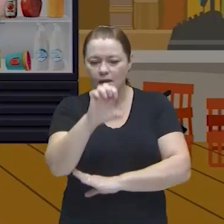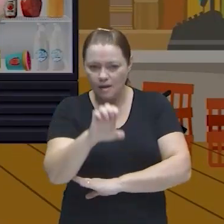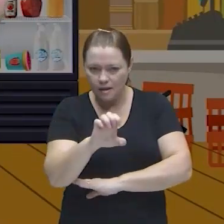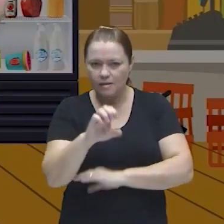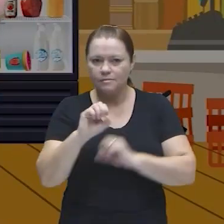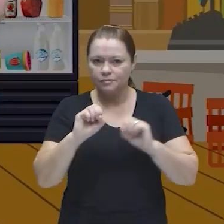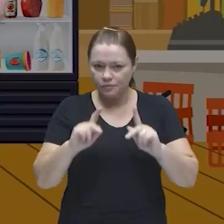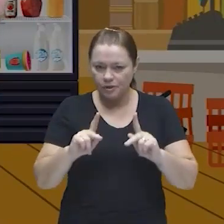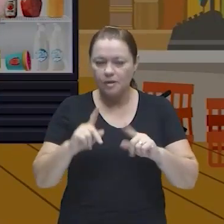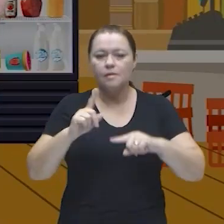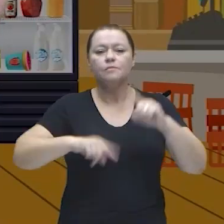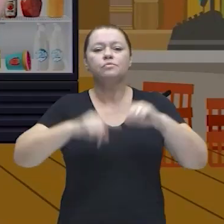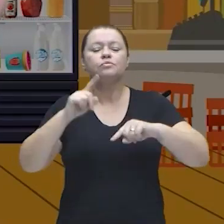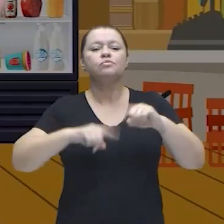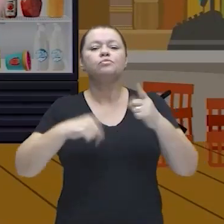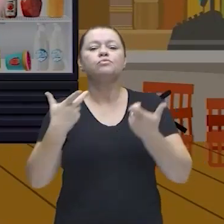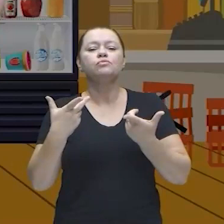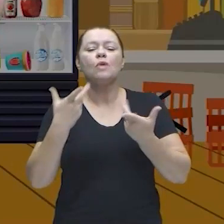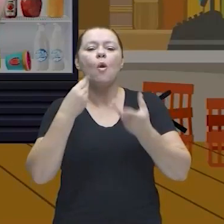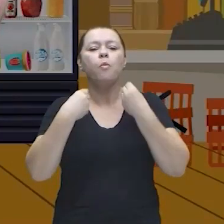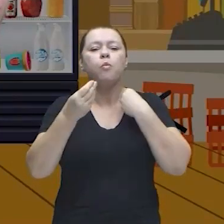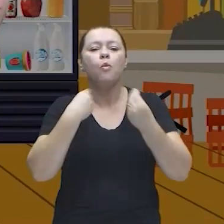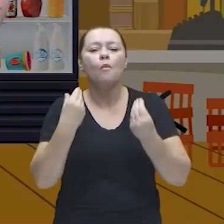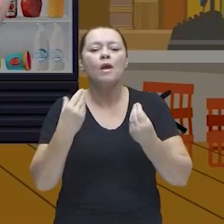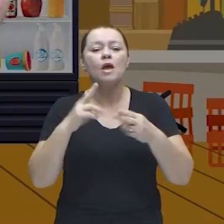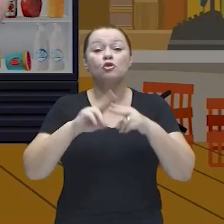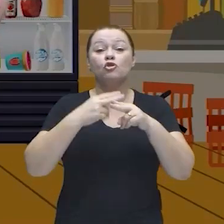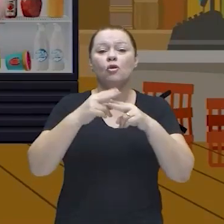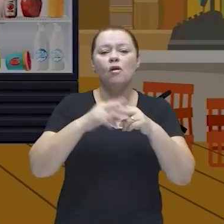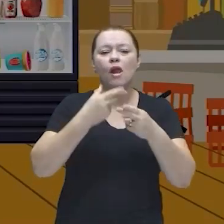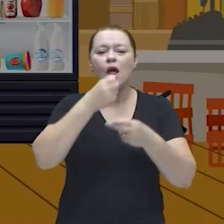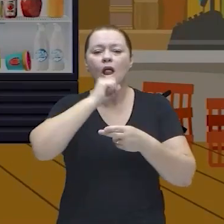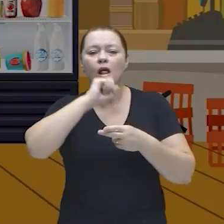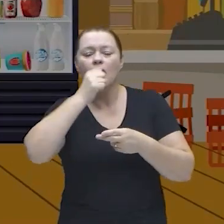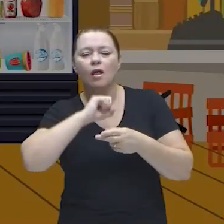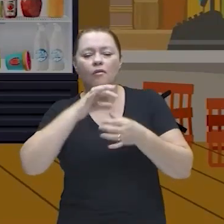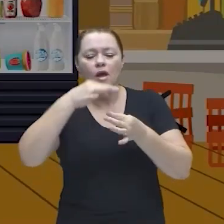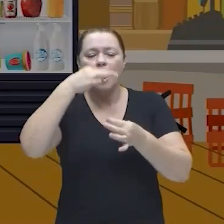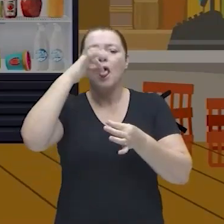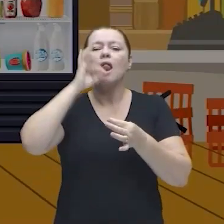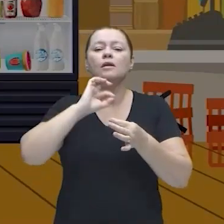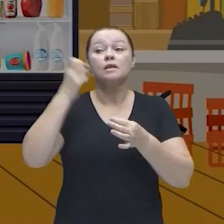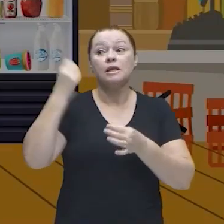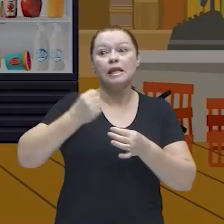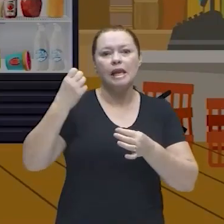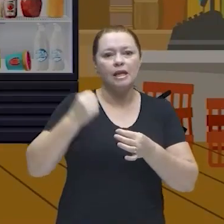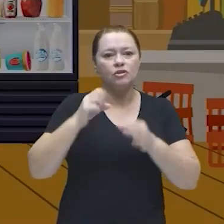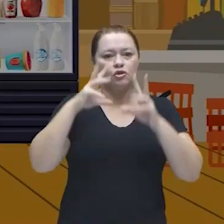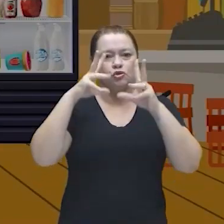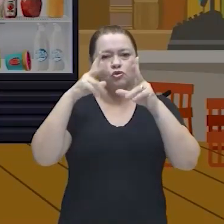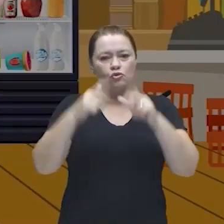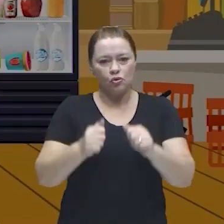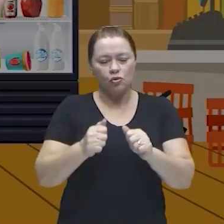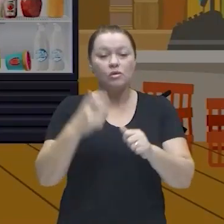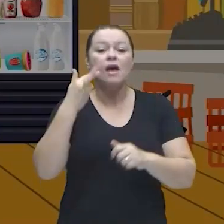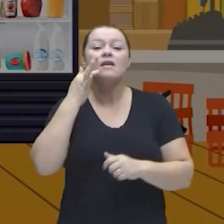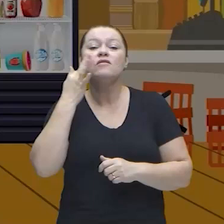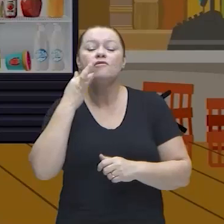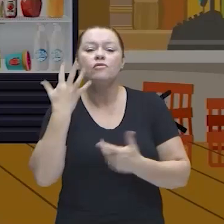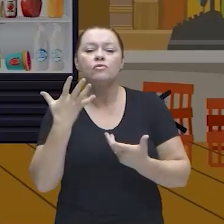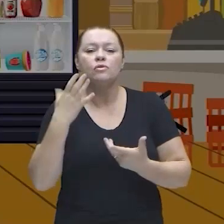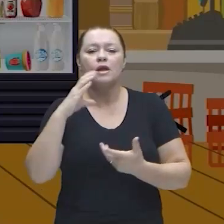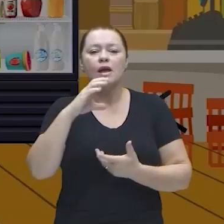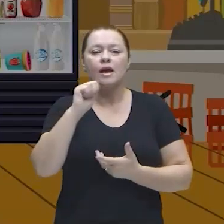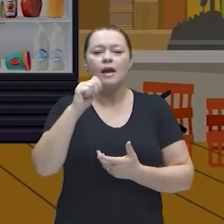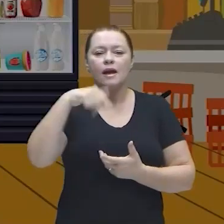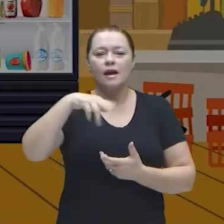lá? Chocolate, sorvete, iogurte e leite. E frutas, nós temos aqui